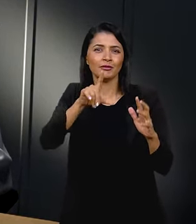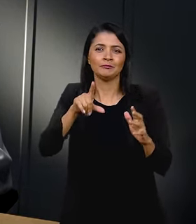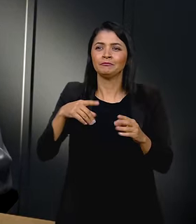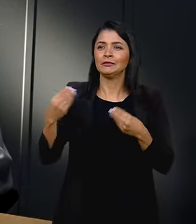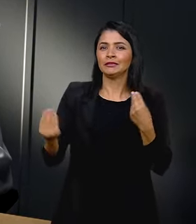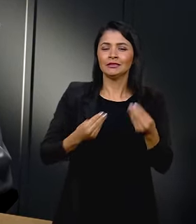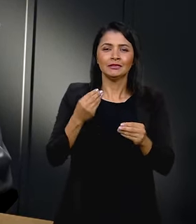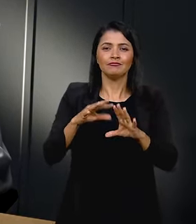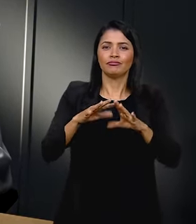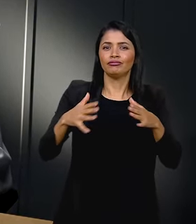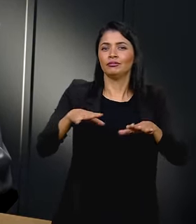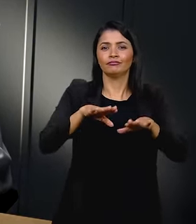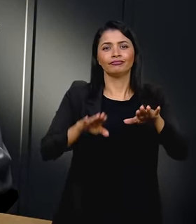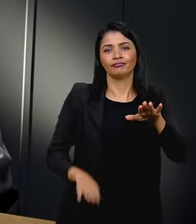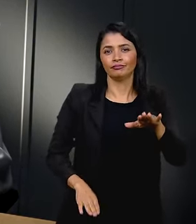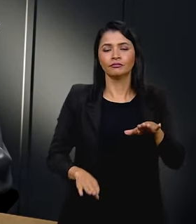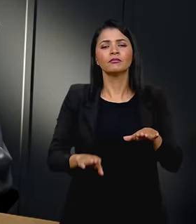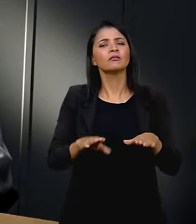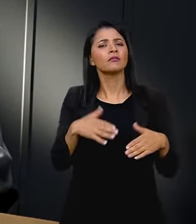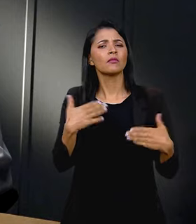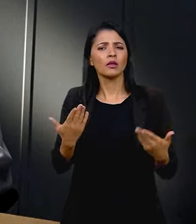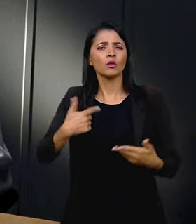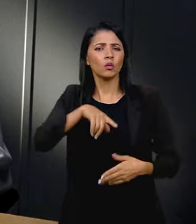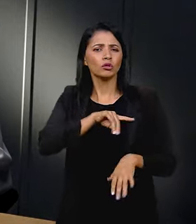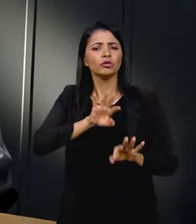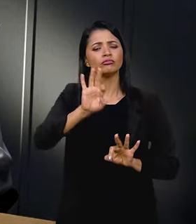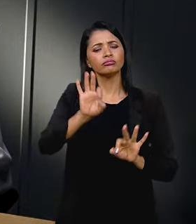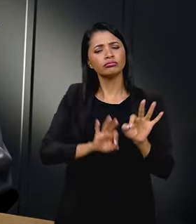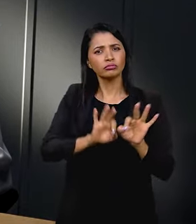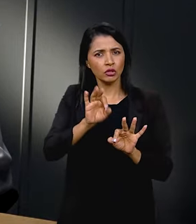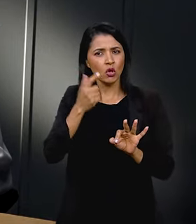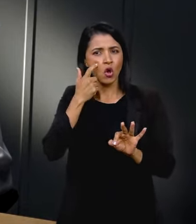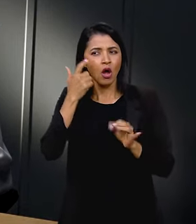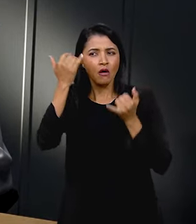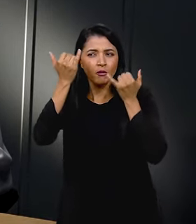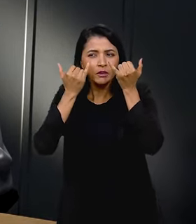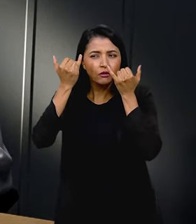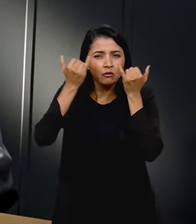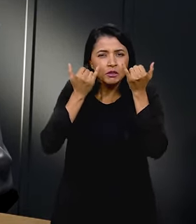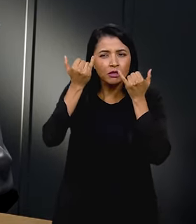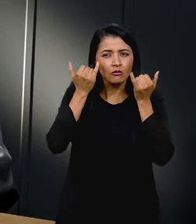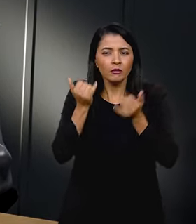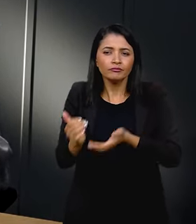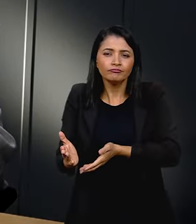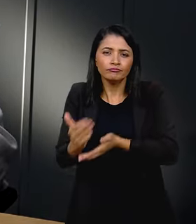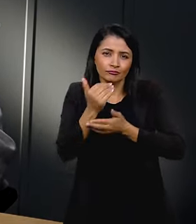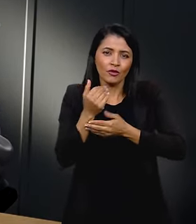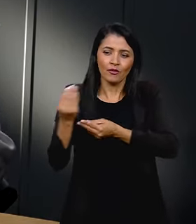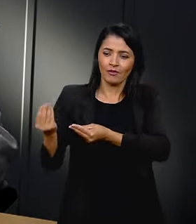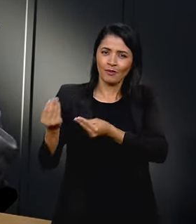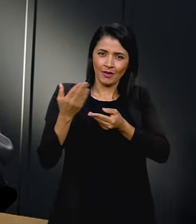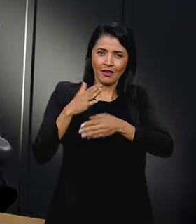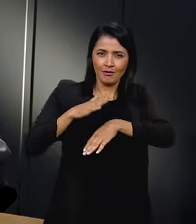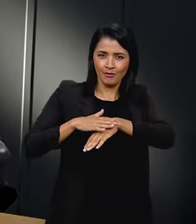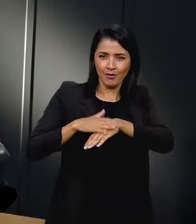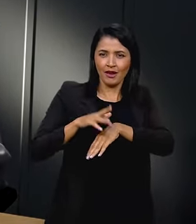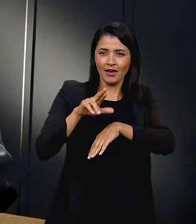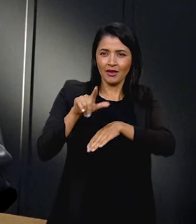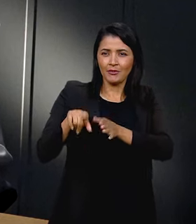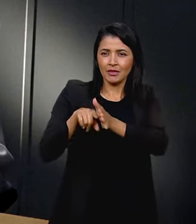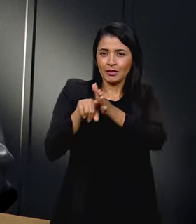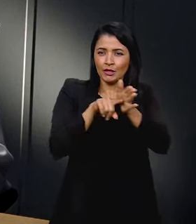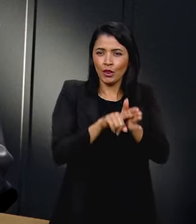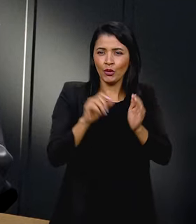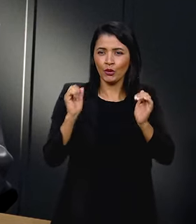desigualdades e a gente eh Então se organizou a partir das informações que então eram disponibilizadas pela rede de